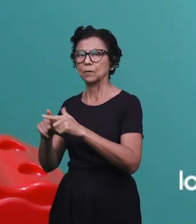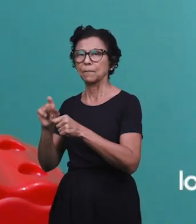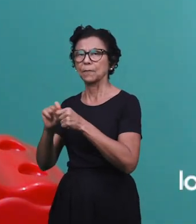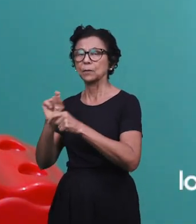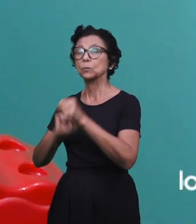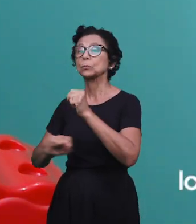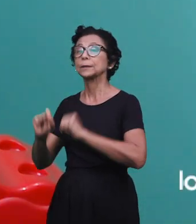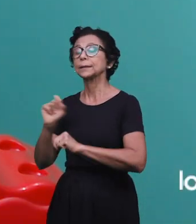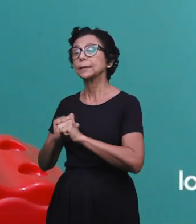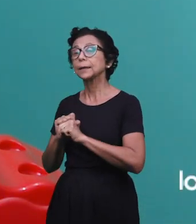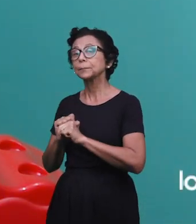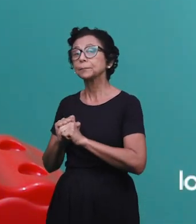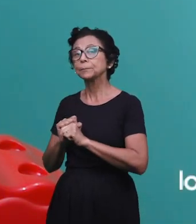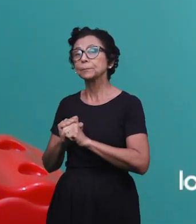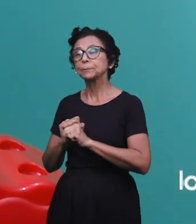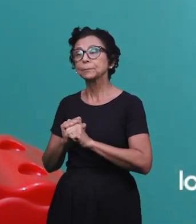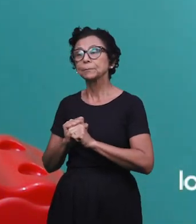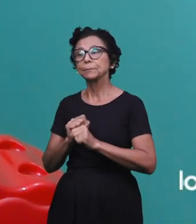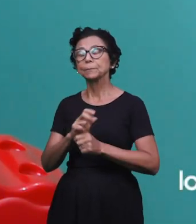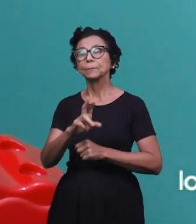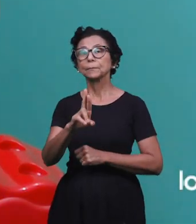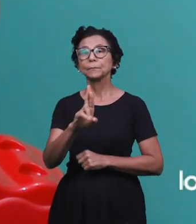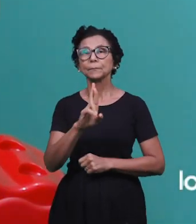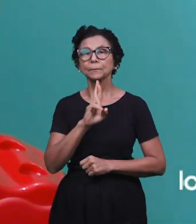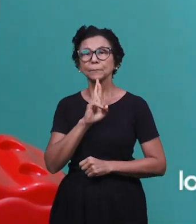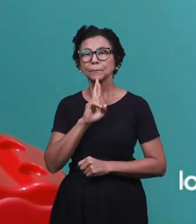aqui dentro. Vamos ver qual é a resposta?